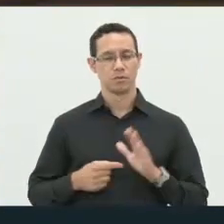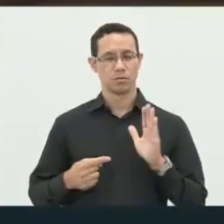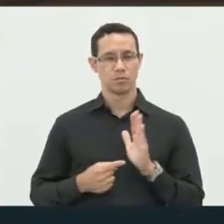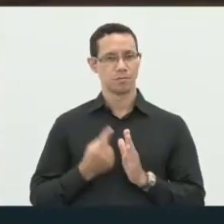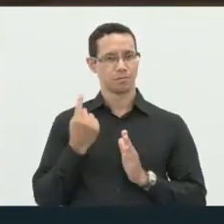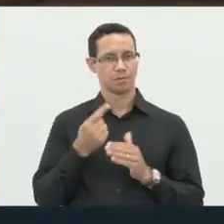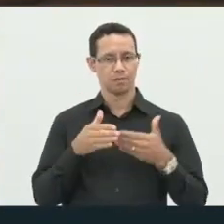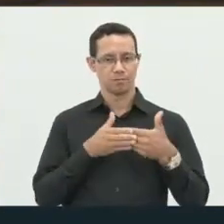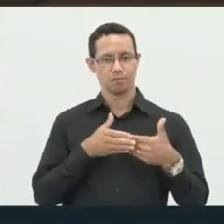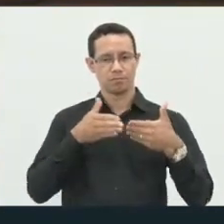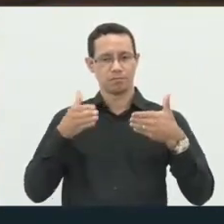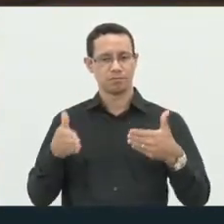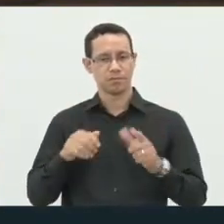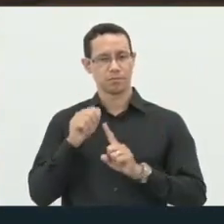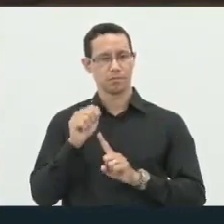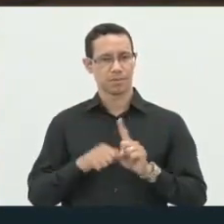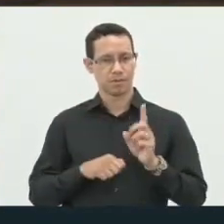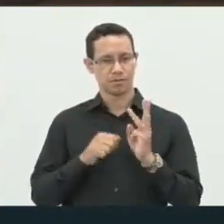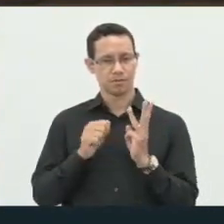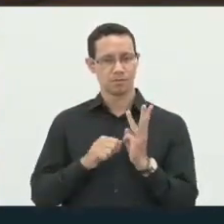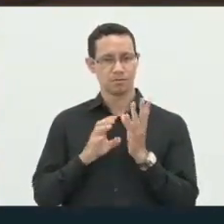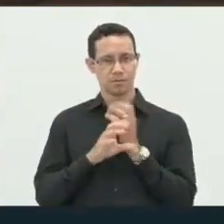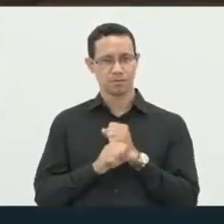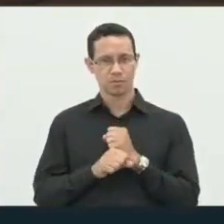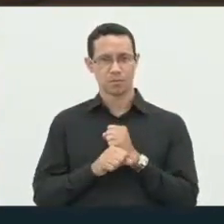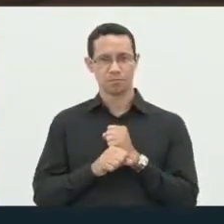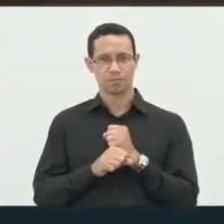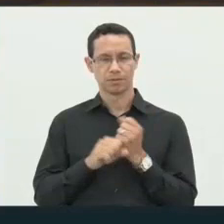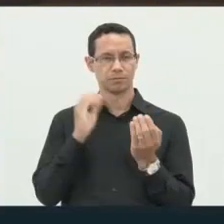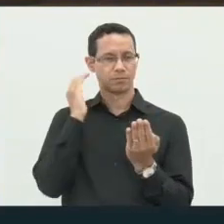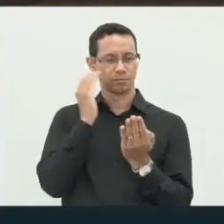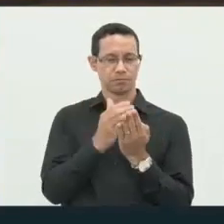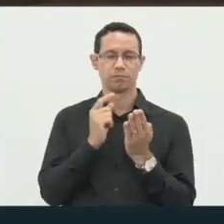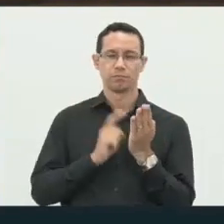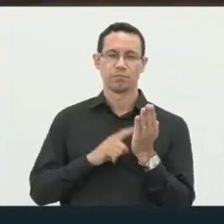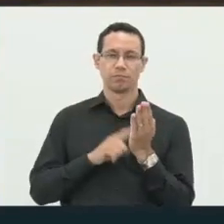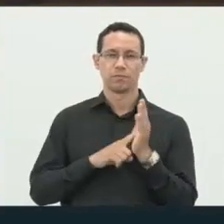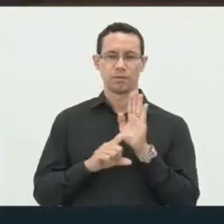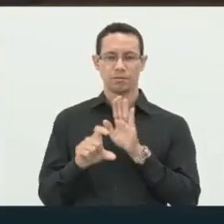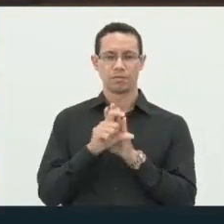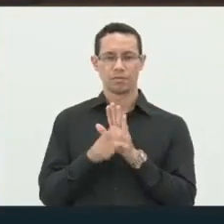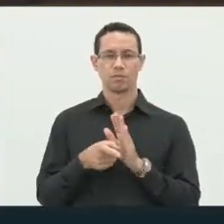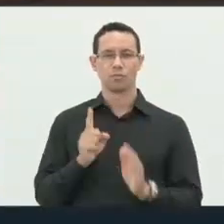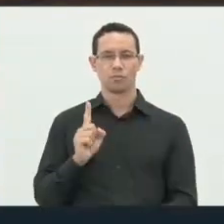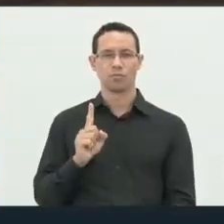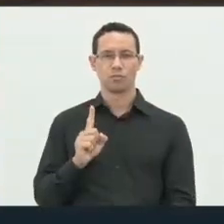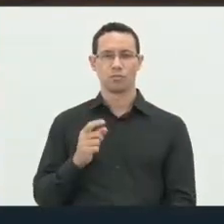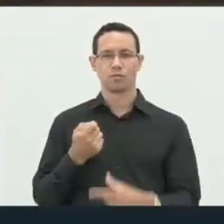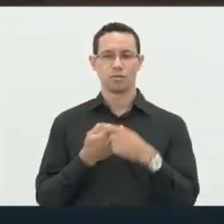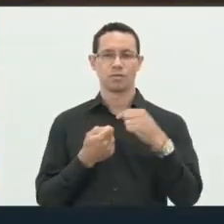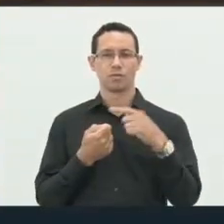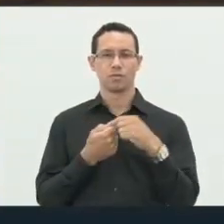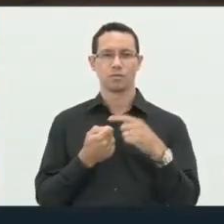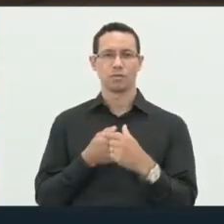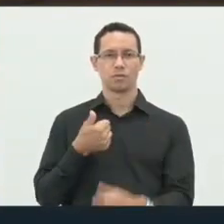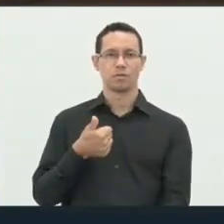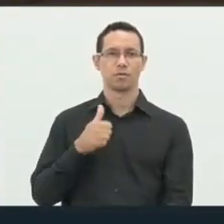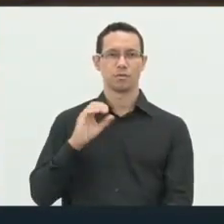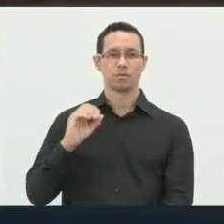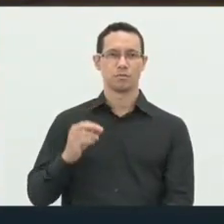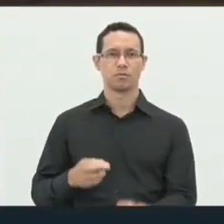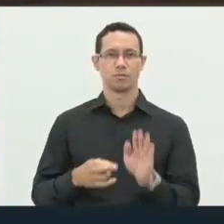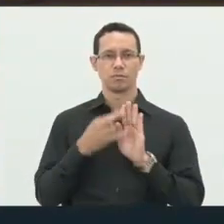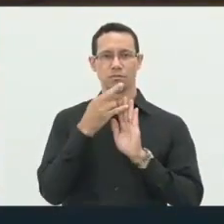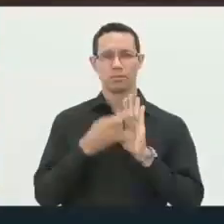de 60 dias em cumprimento a determinação expressa pelo parágrafo único do artigo 100 do Regimento Interno